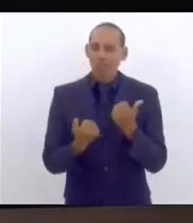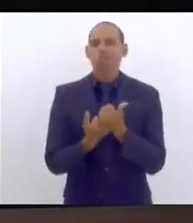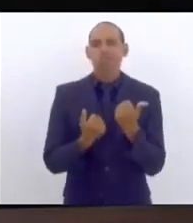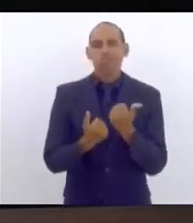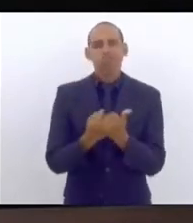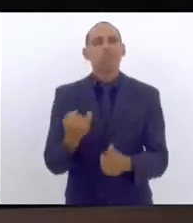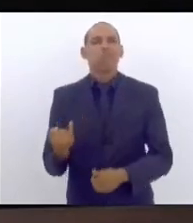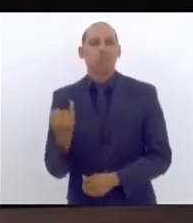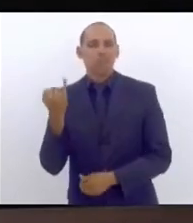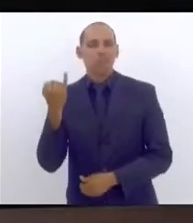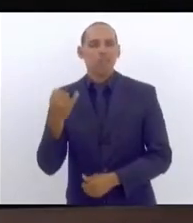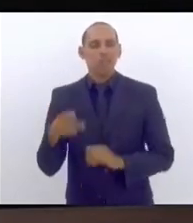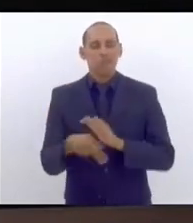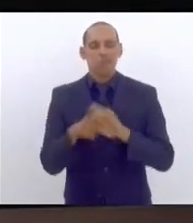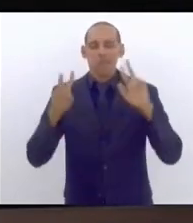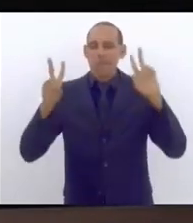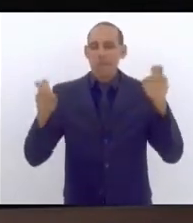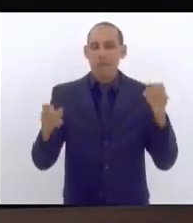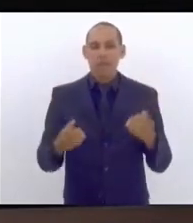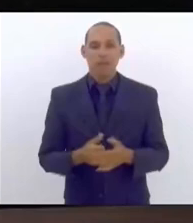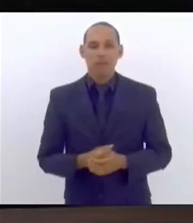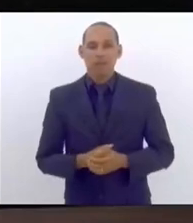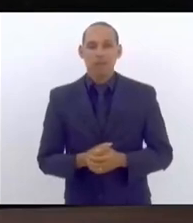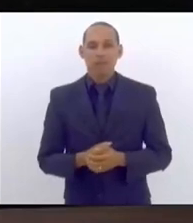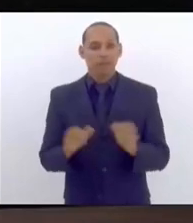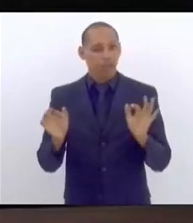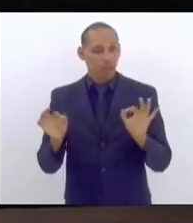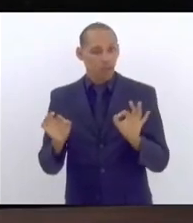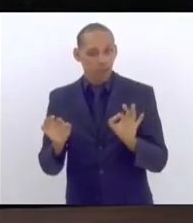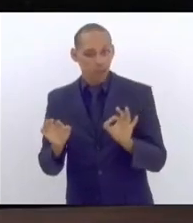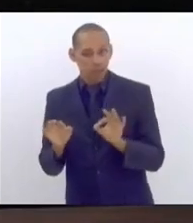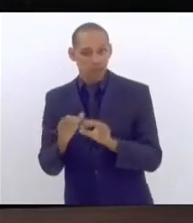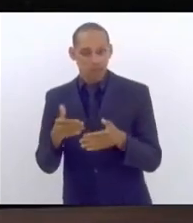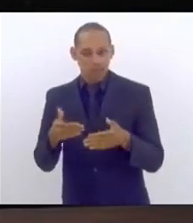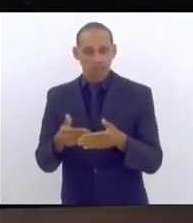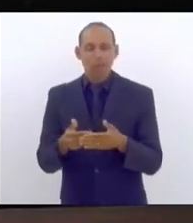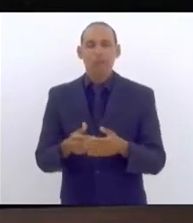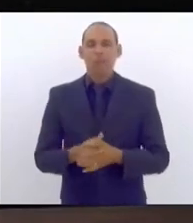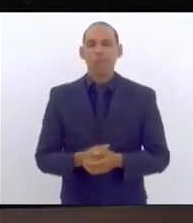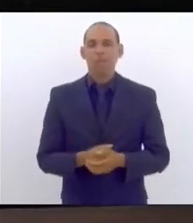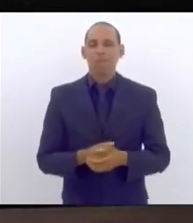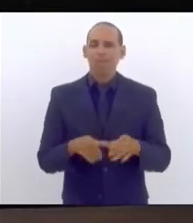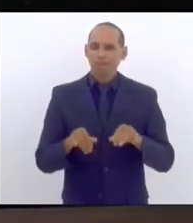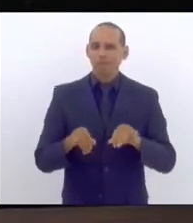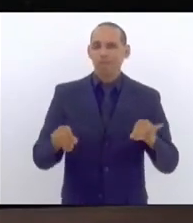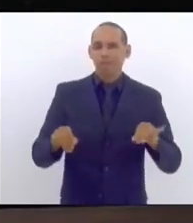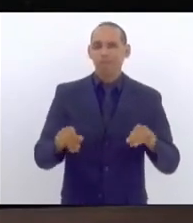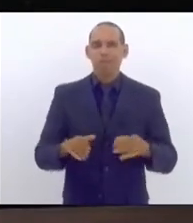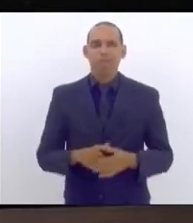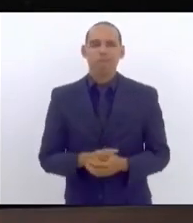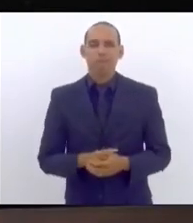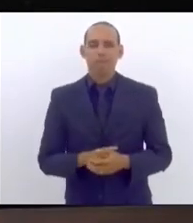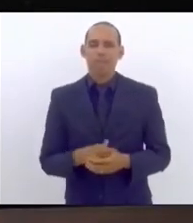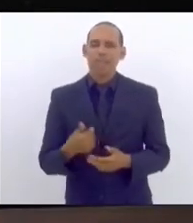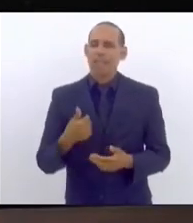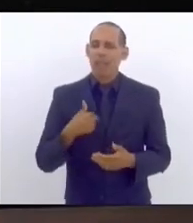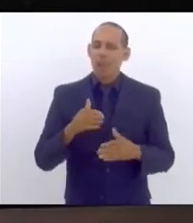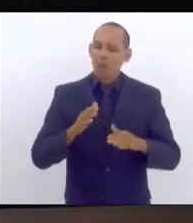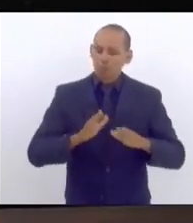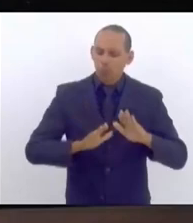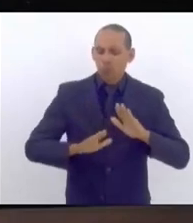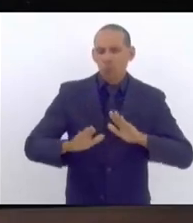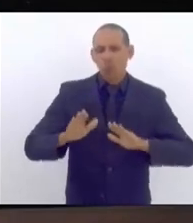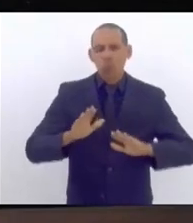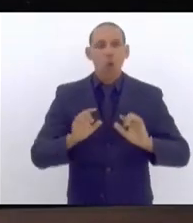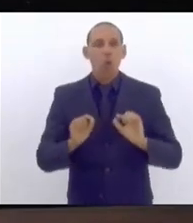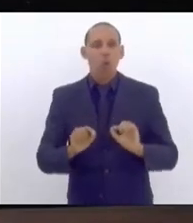muito importante para esse tema. E já concluindo, para encerrar, eu quero dizer que tive assim um cuidado